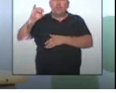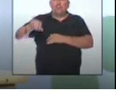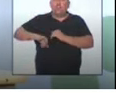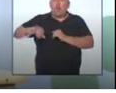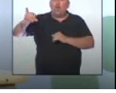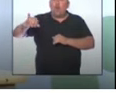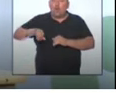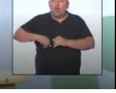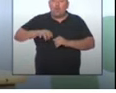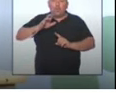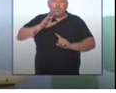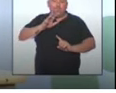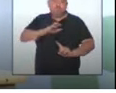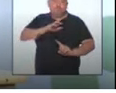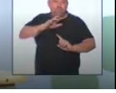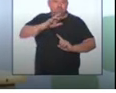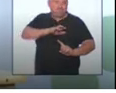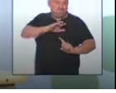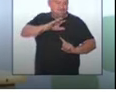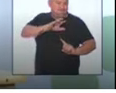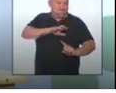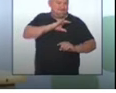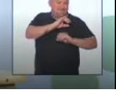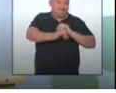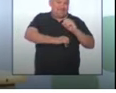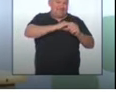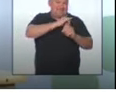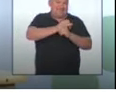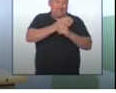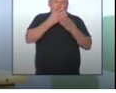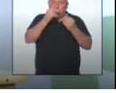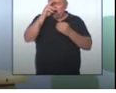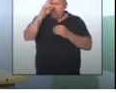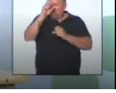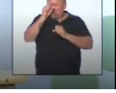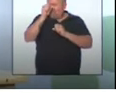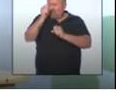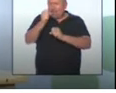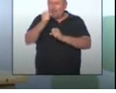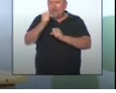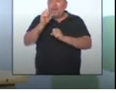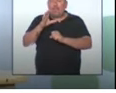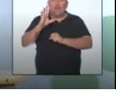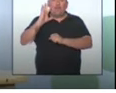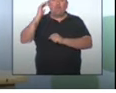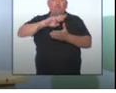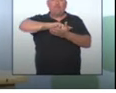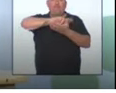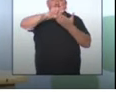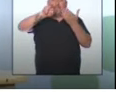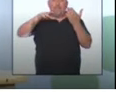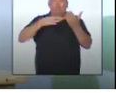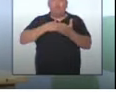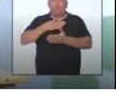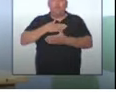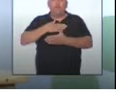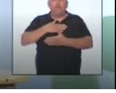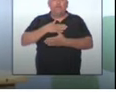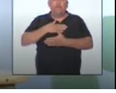de assédio pela rede social é algo muito grande. Isso já aconteceu diversas vezes comigo,